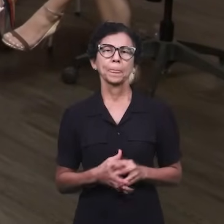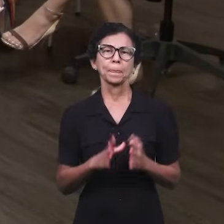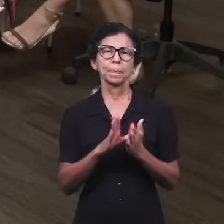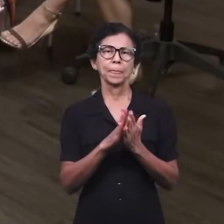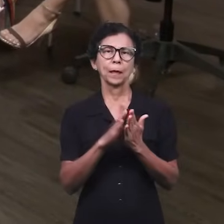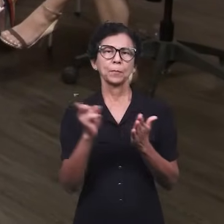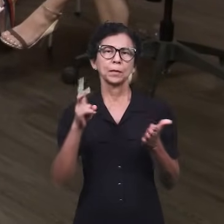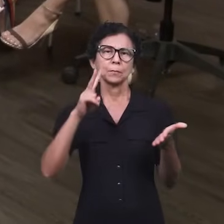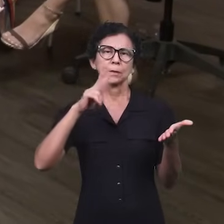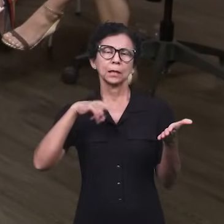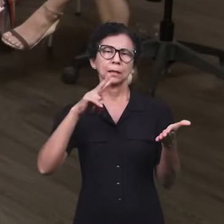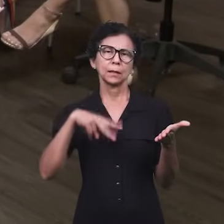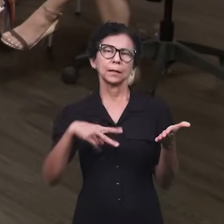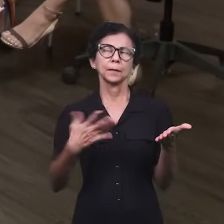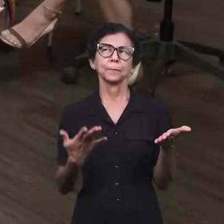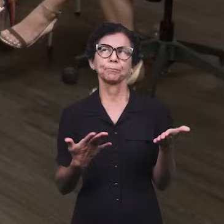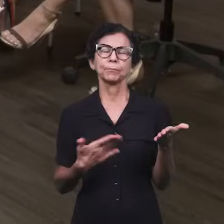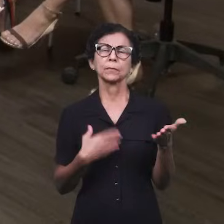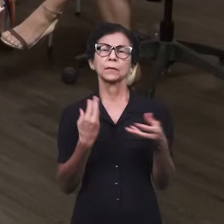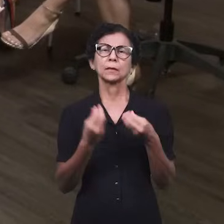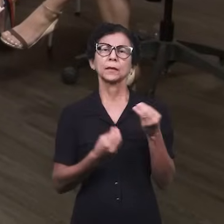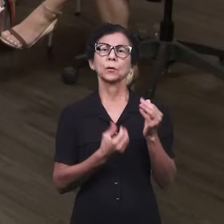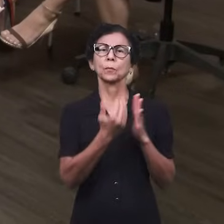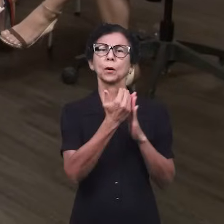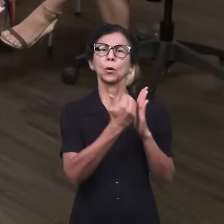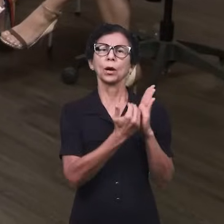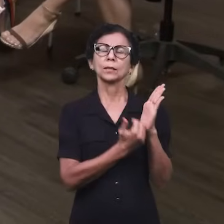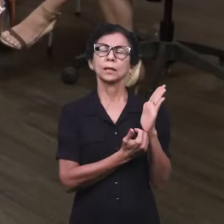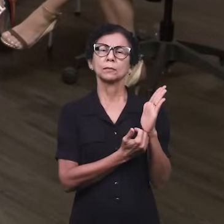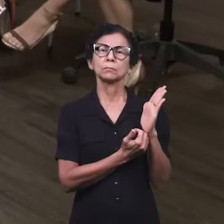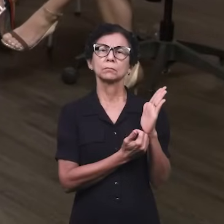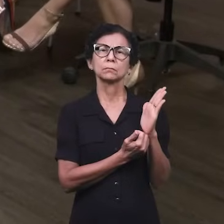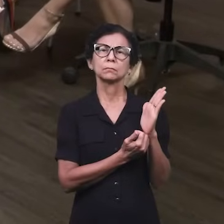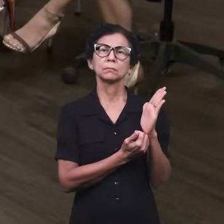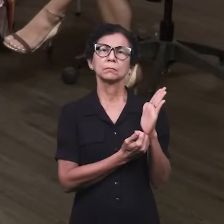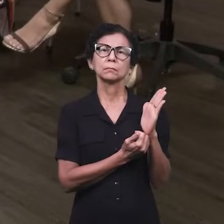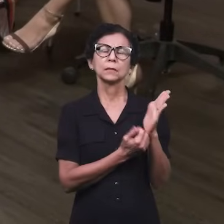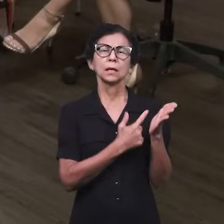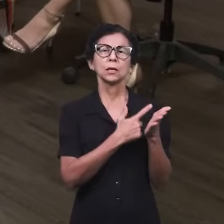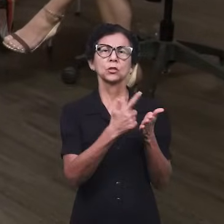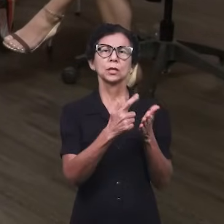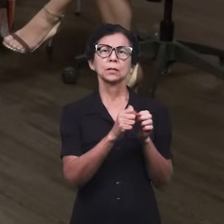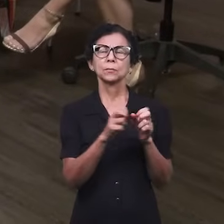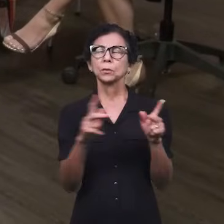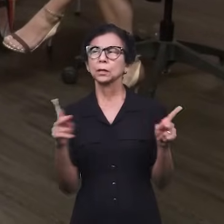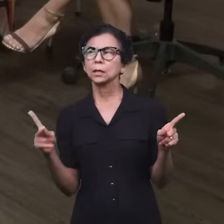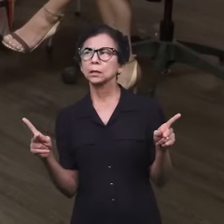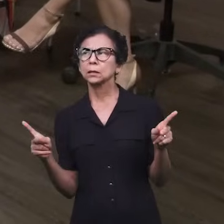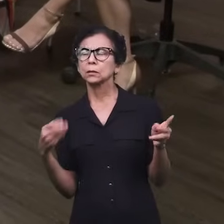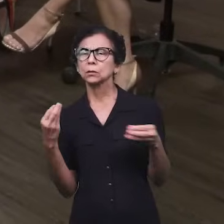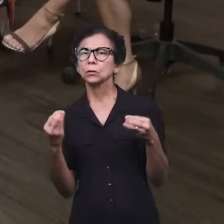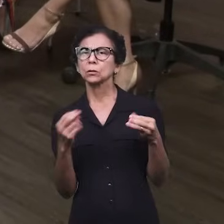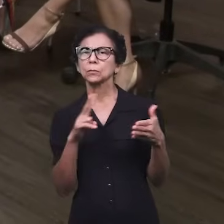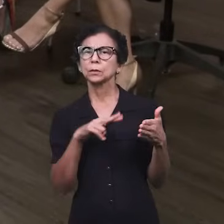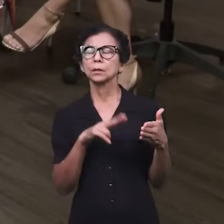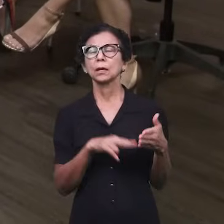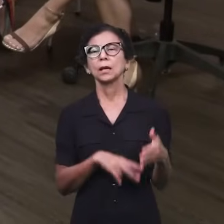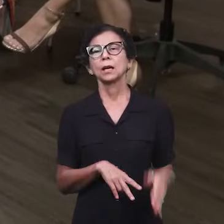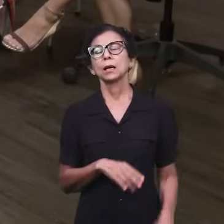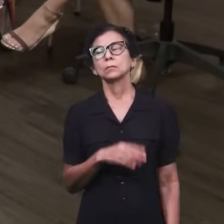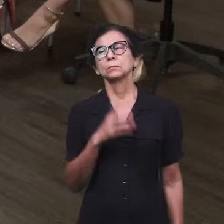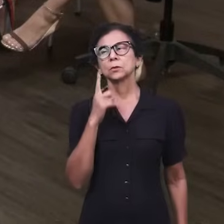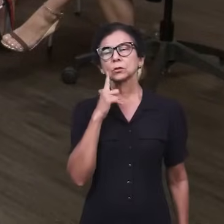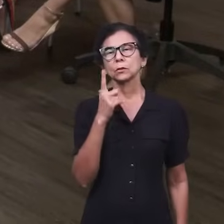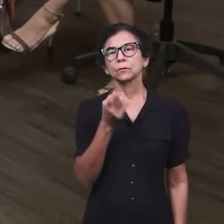existe uma uma ordem por exemplo de Gênesis Apocalipse existe uma ordem para ler a Bíblia Eu já vi